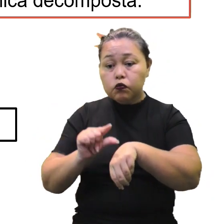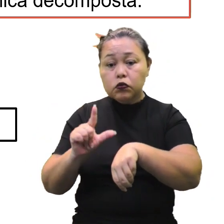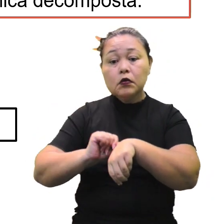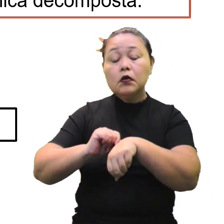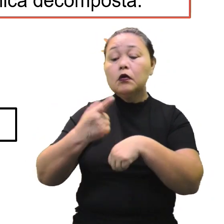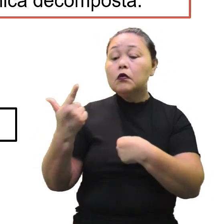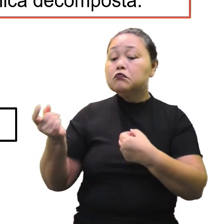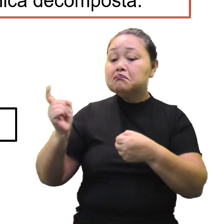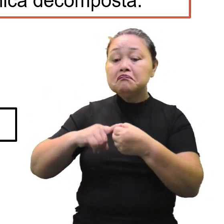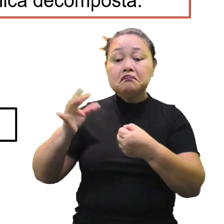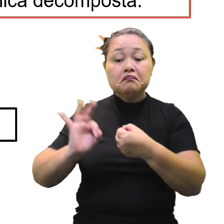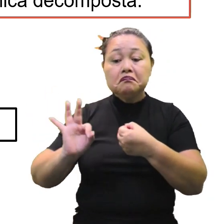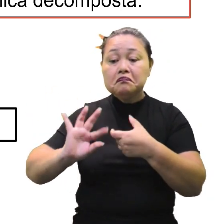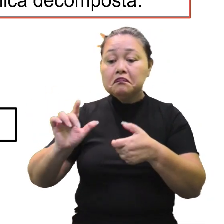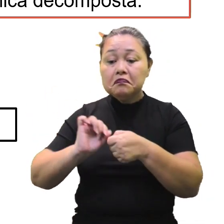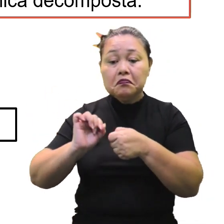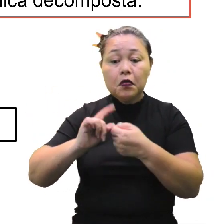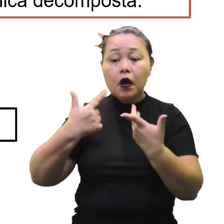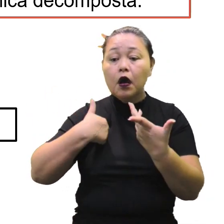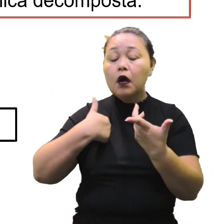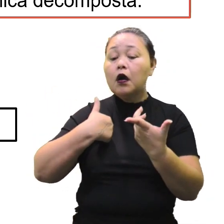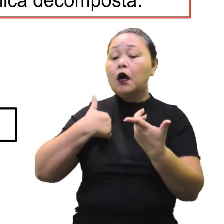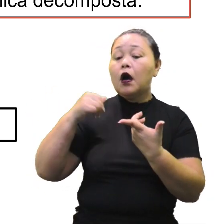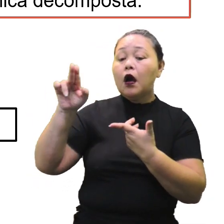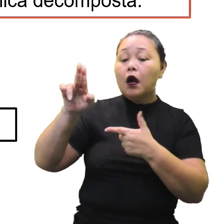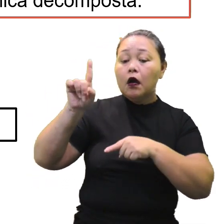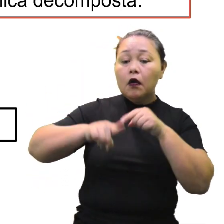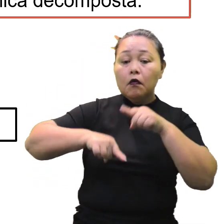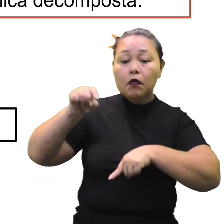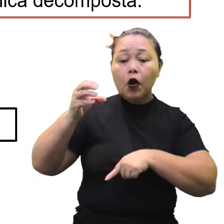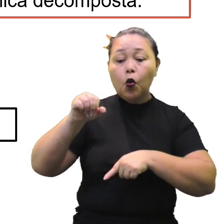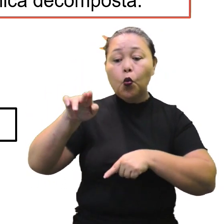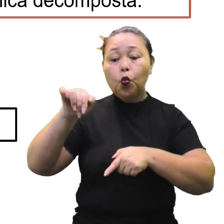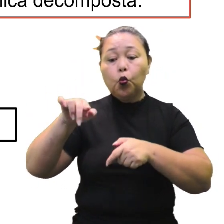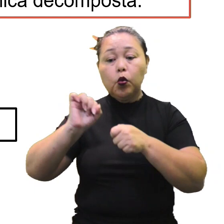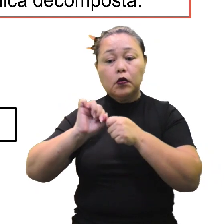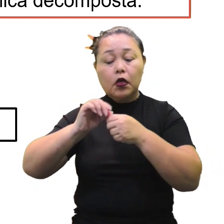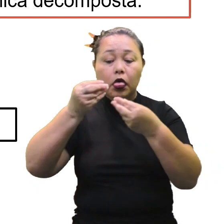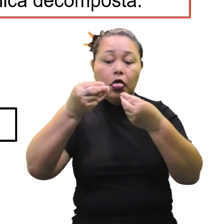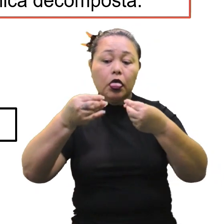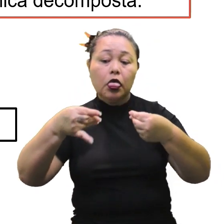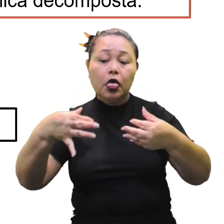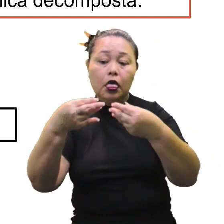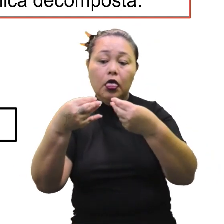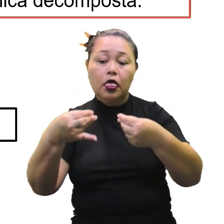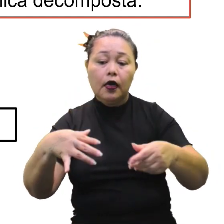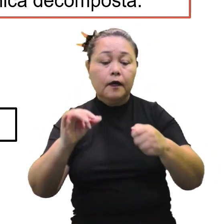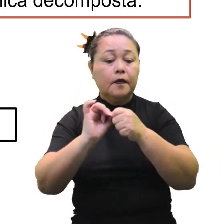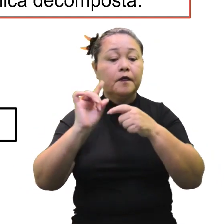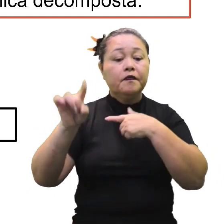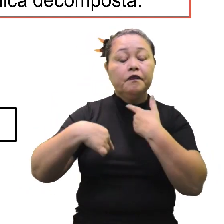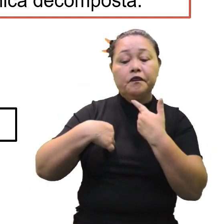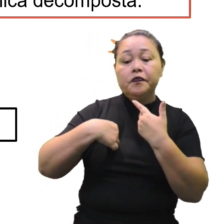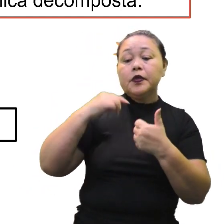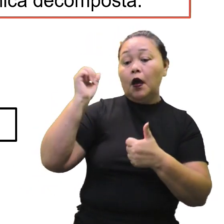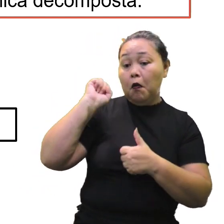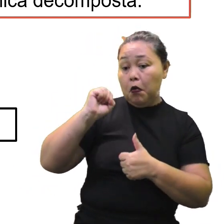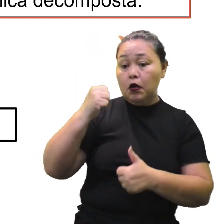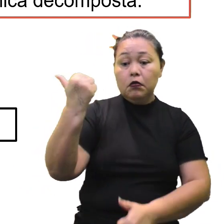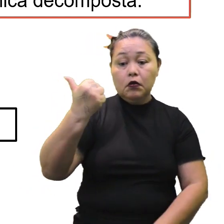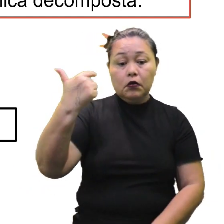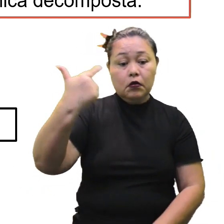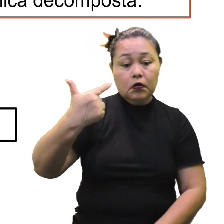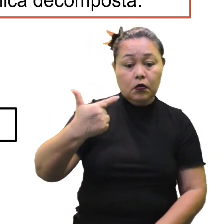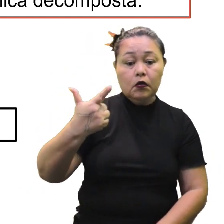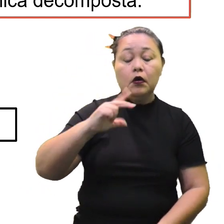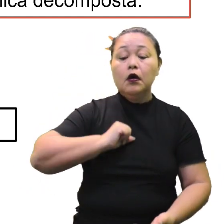curto, e a não renovável, oriunda de matéria orgânica e decomposição aí. A energia pode ser ainda